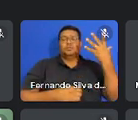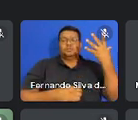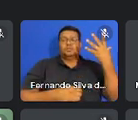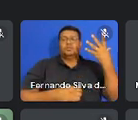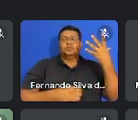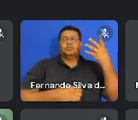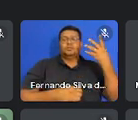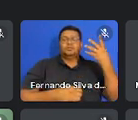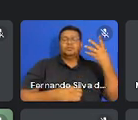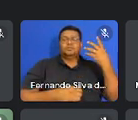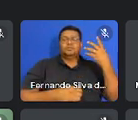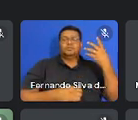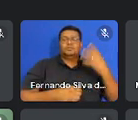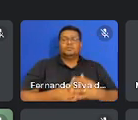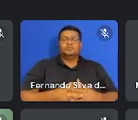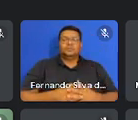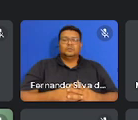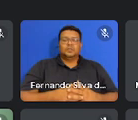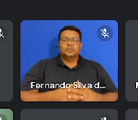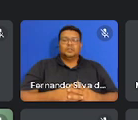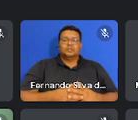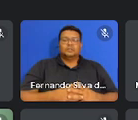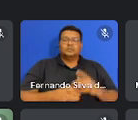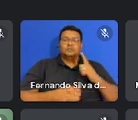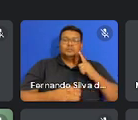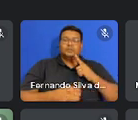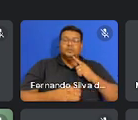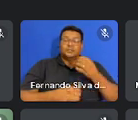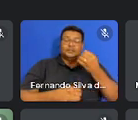dado de 6 faces?